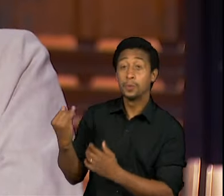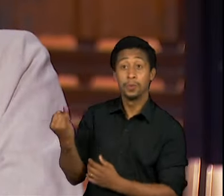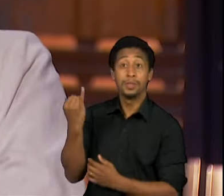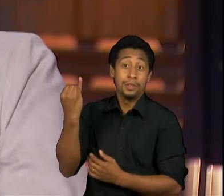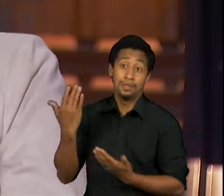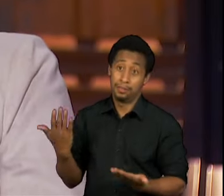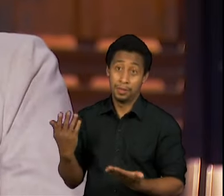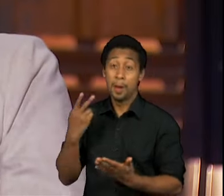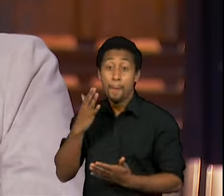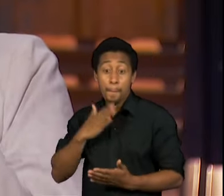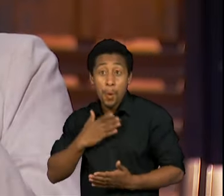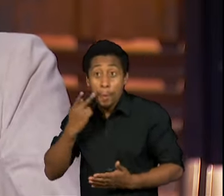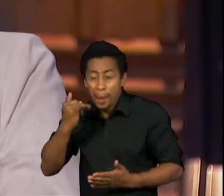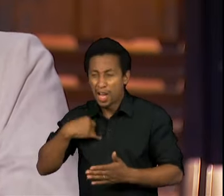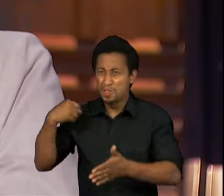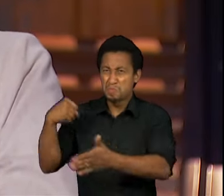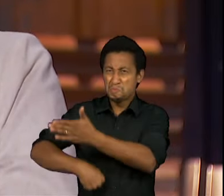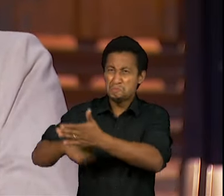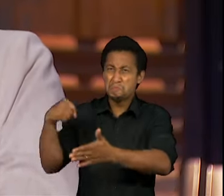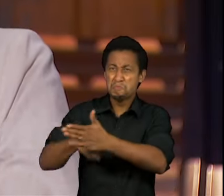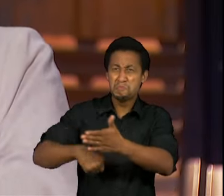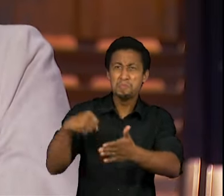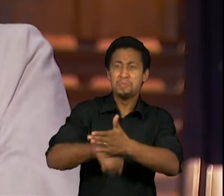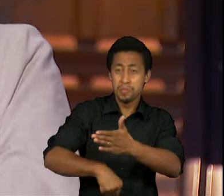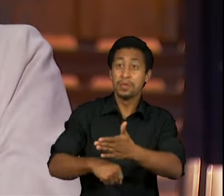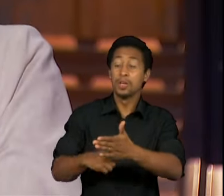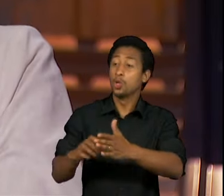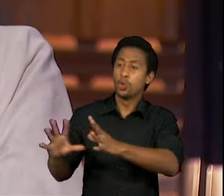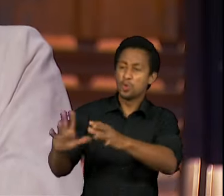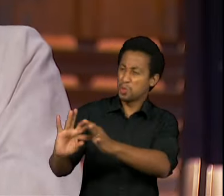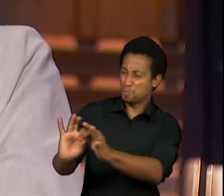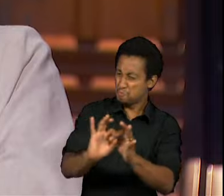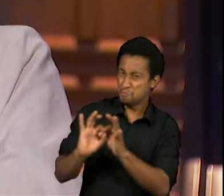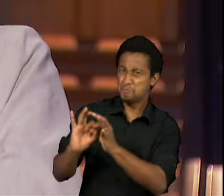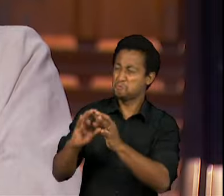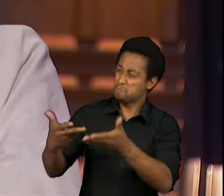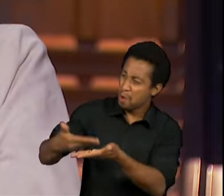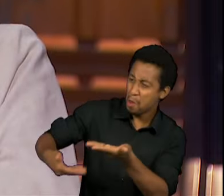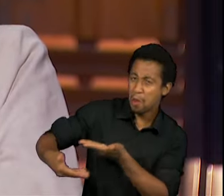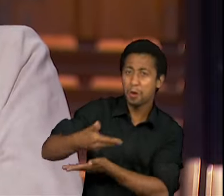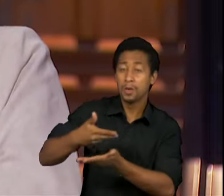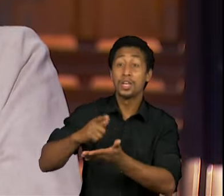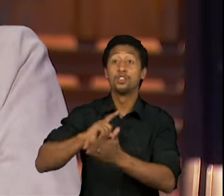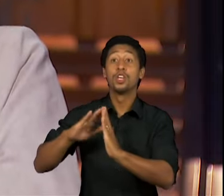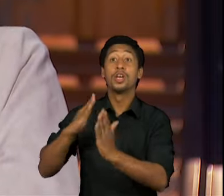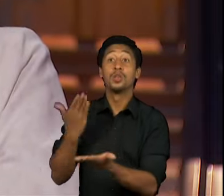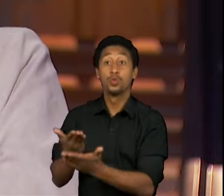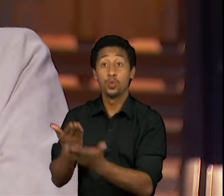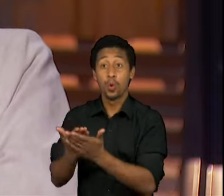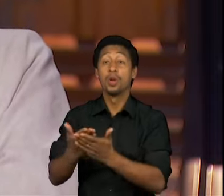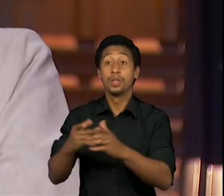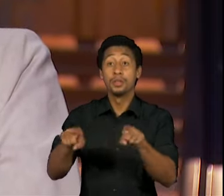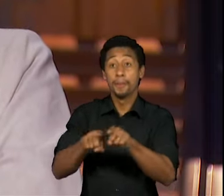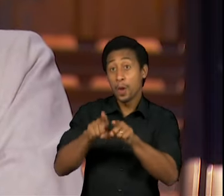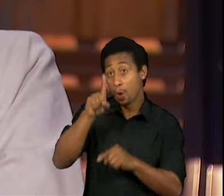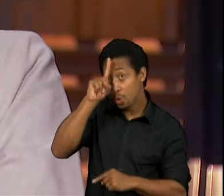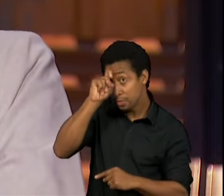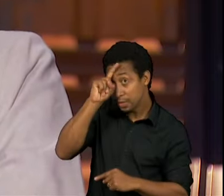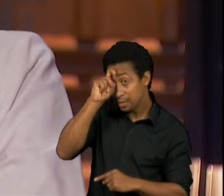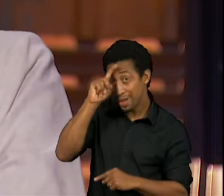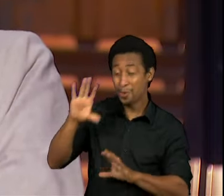estivador numa época que a categoria é muito forte muito unida então estivador eles mantinham uma escola E aí o colégio moderno